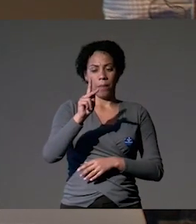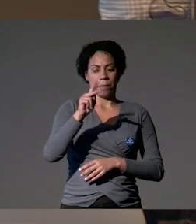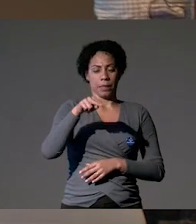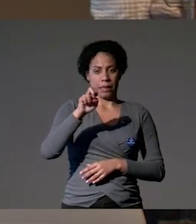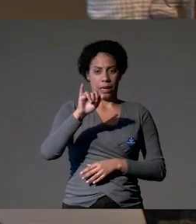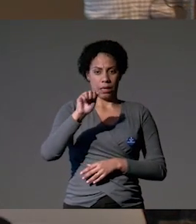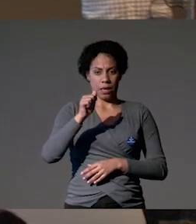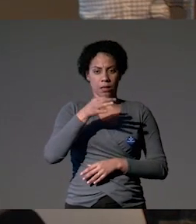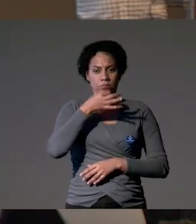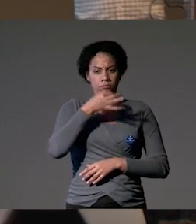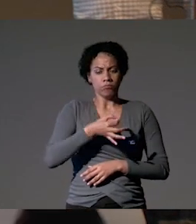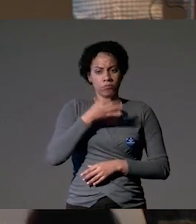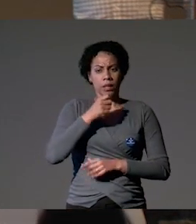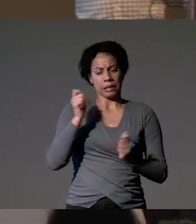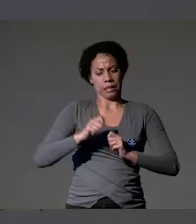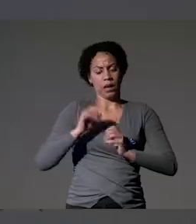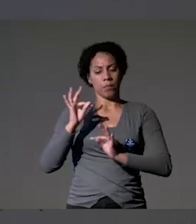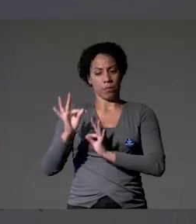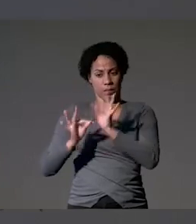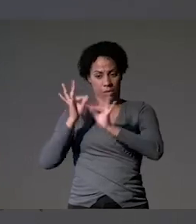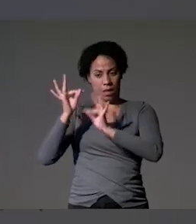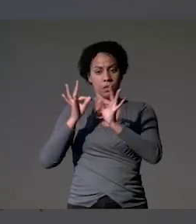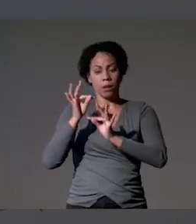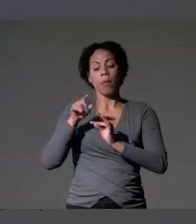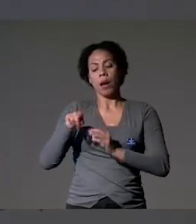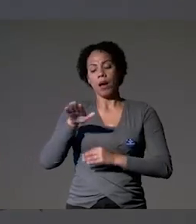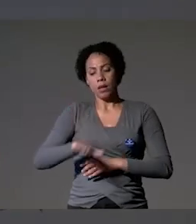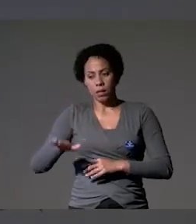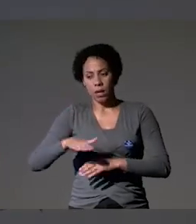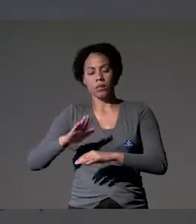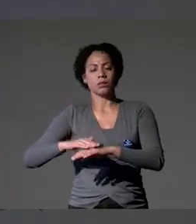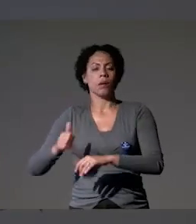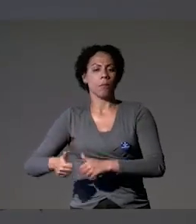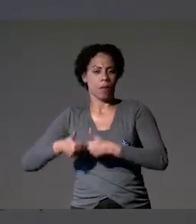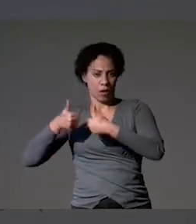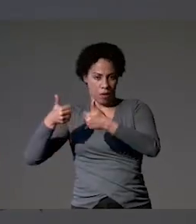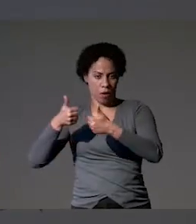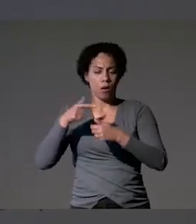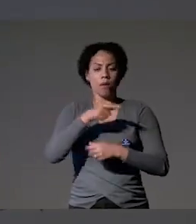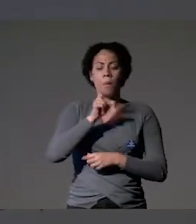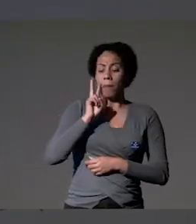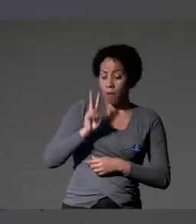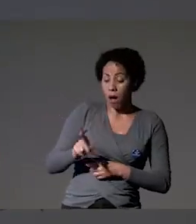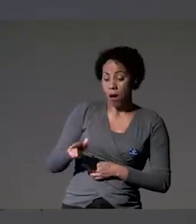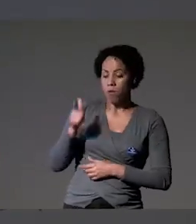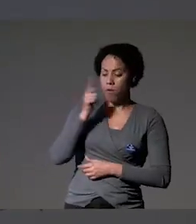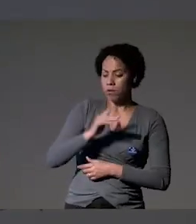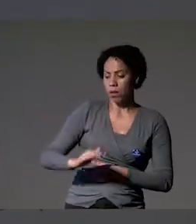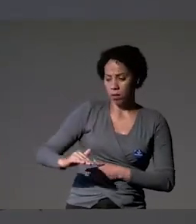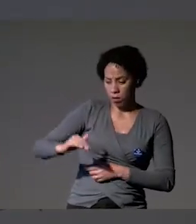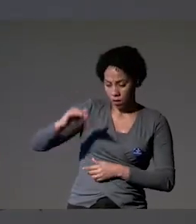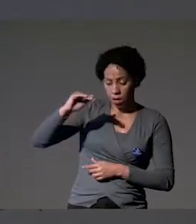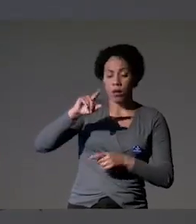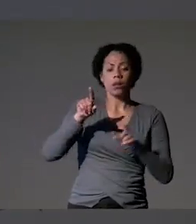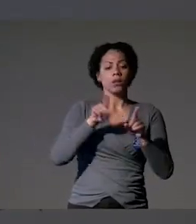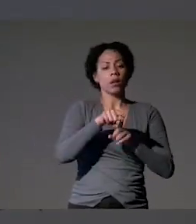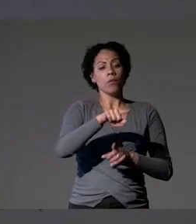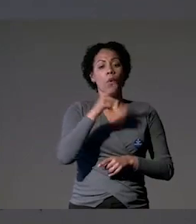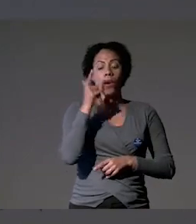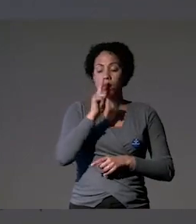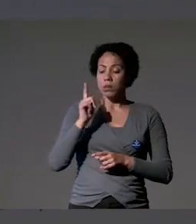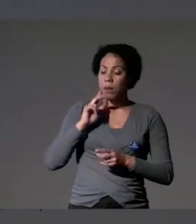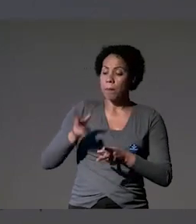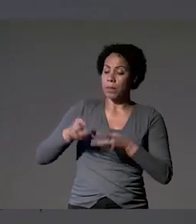consegue tratar em muitos casos. Então, a criança melhora e, do mesmo jeito que você vê que ela consegue crescer, você também, muitas vezes, vê uma